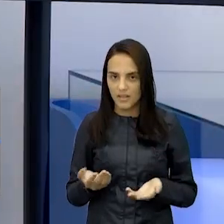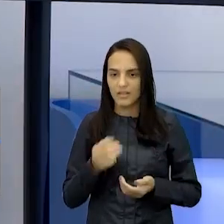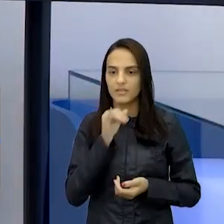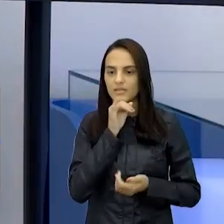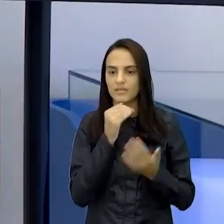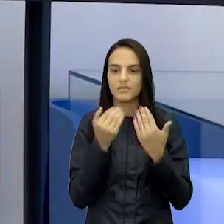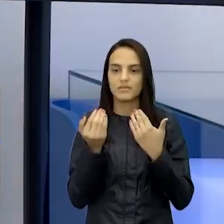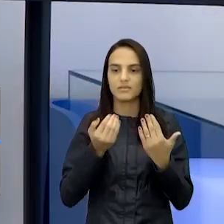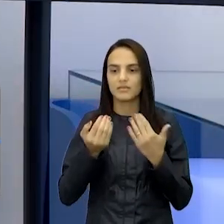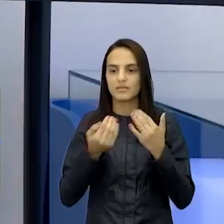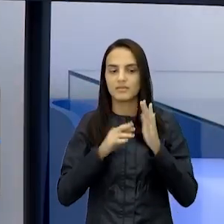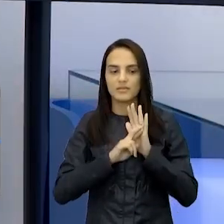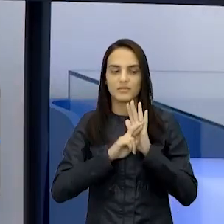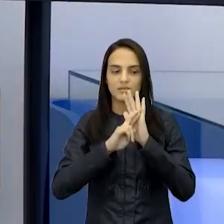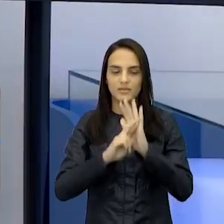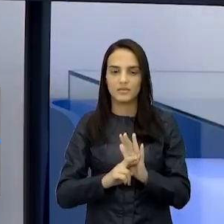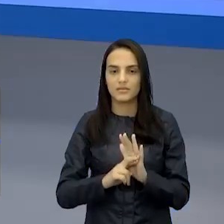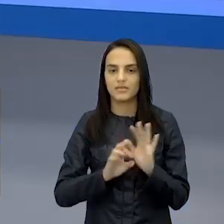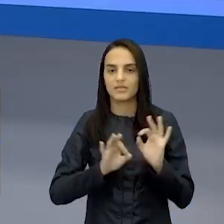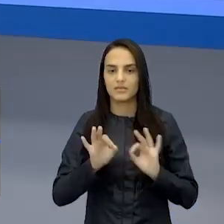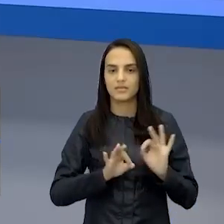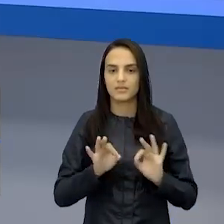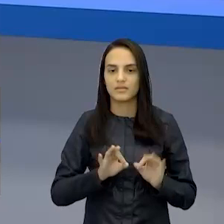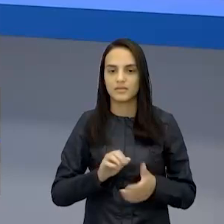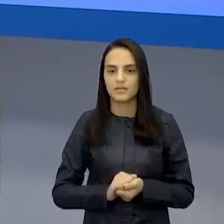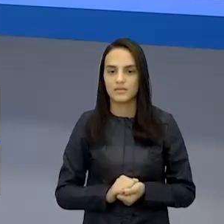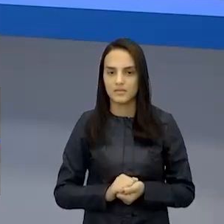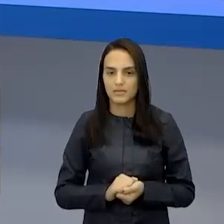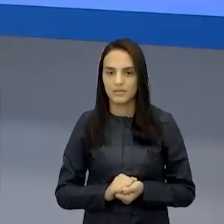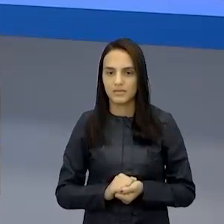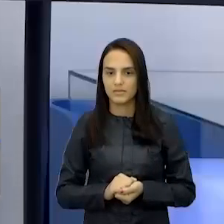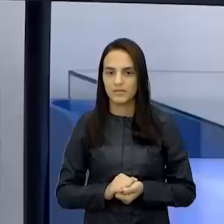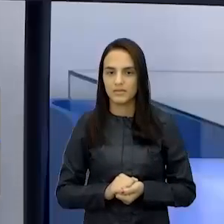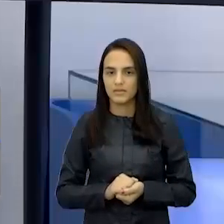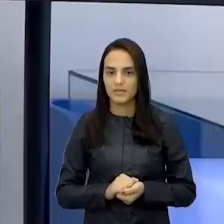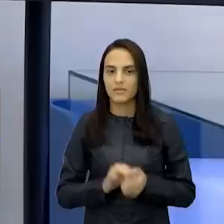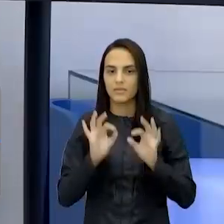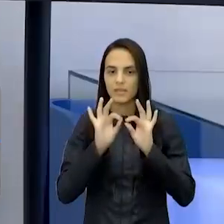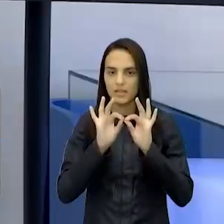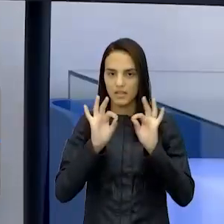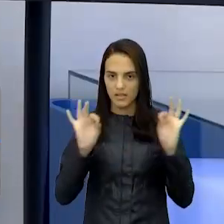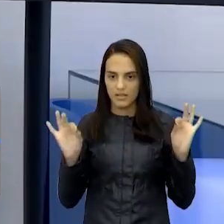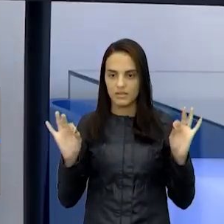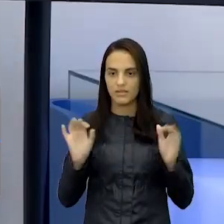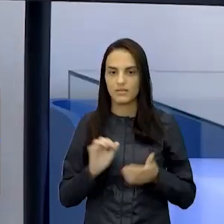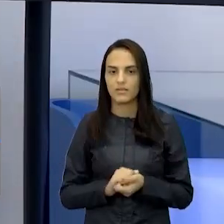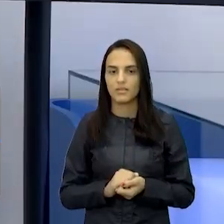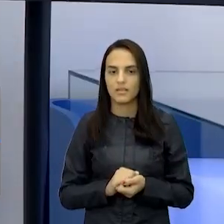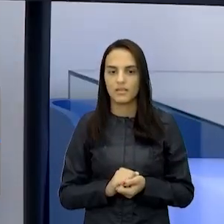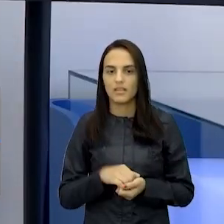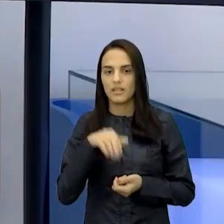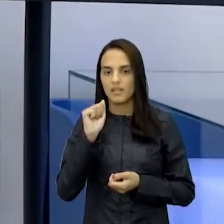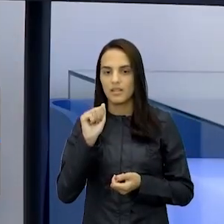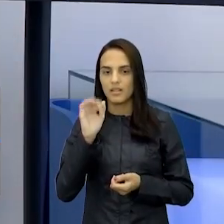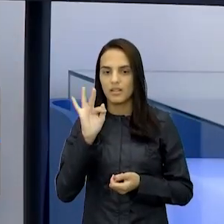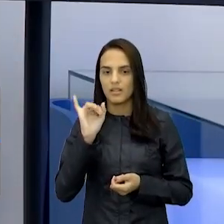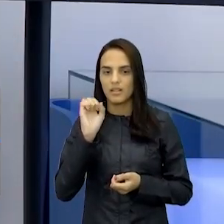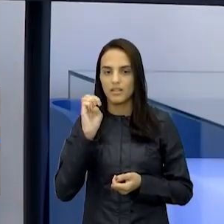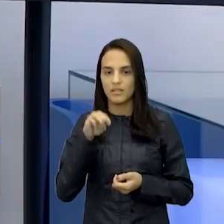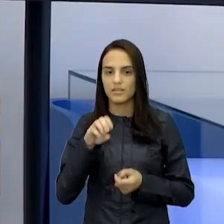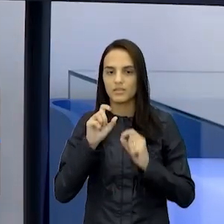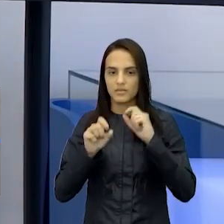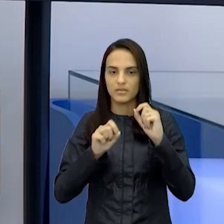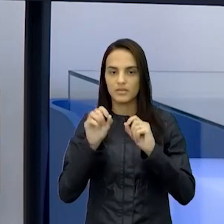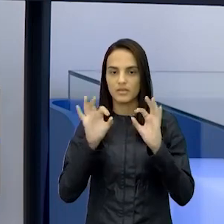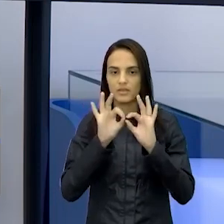ele é representado no plano ali? Uma reta. Exatamente. A função afim é uma reta. Já a